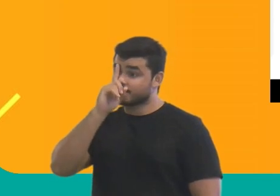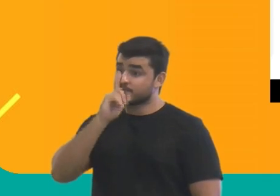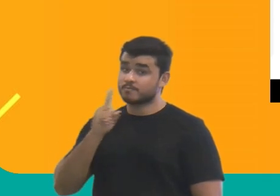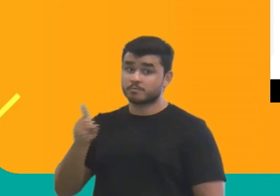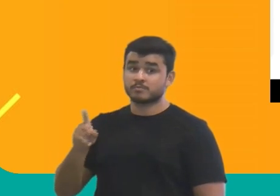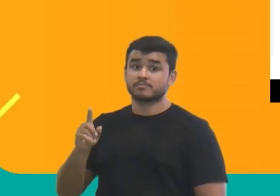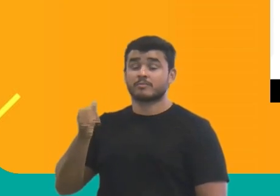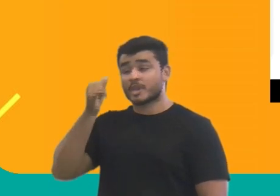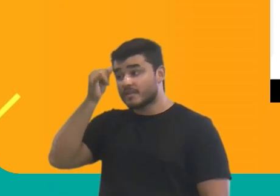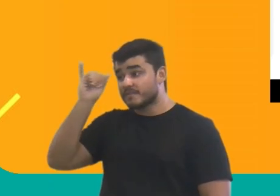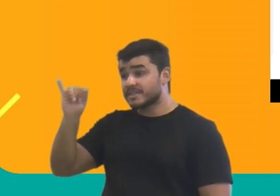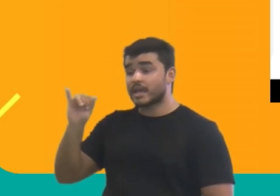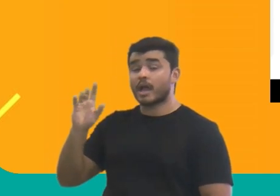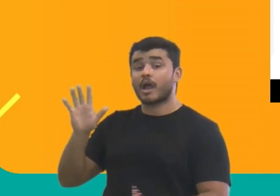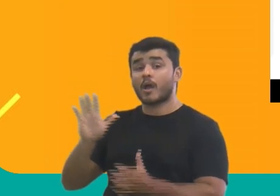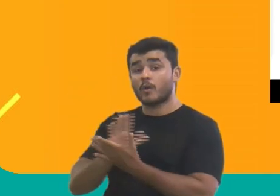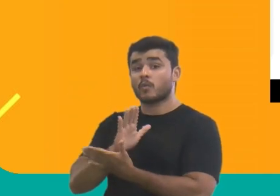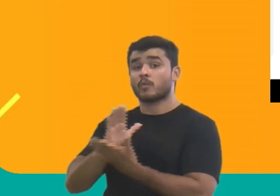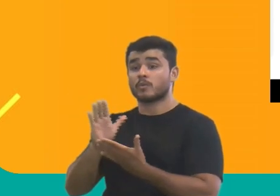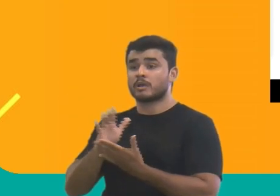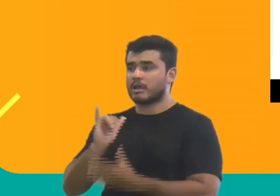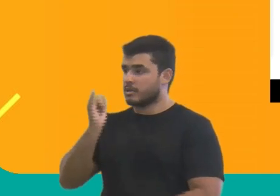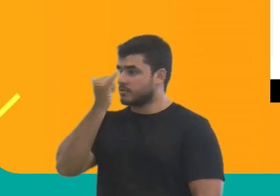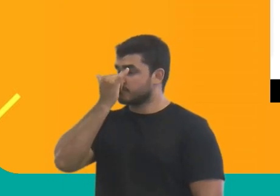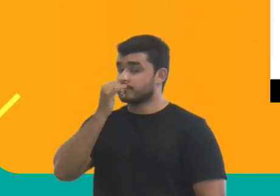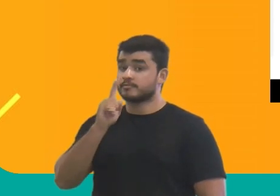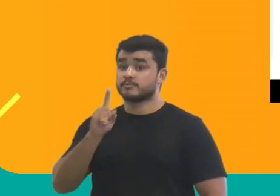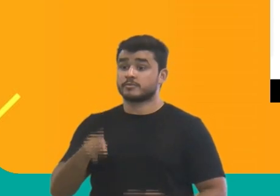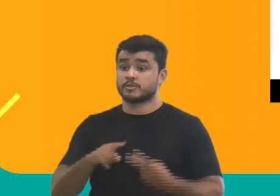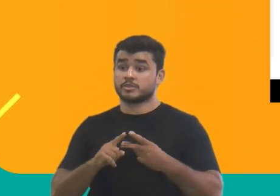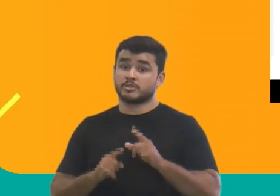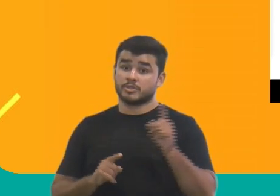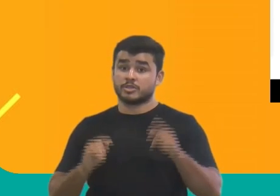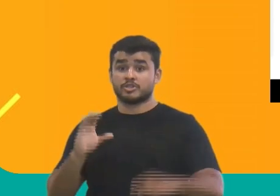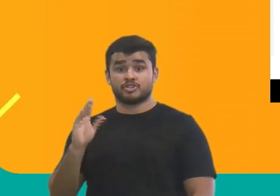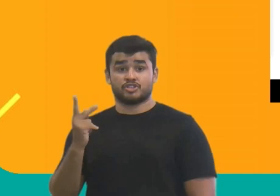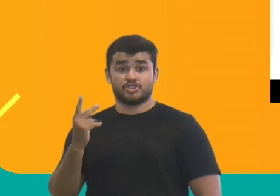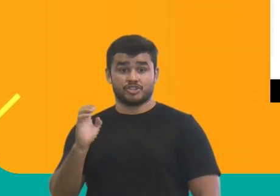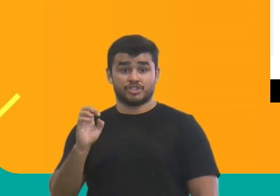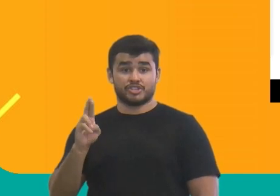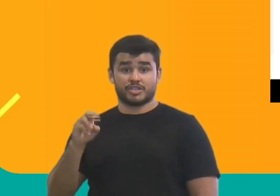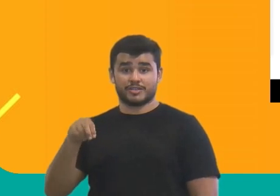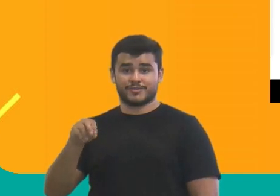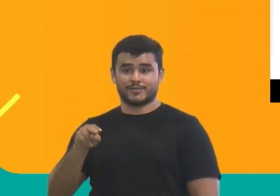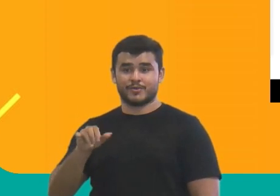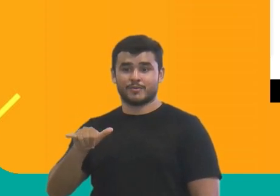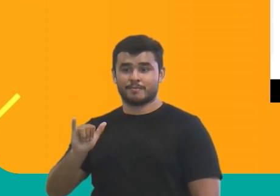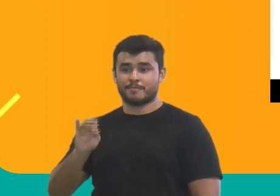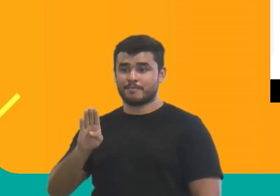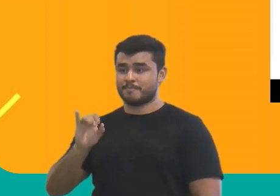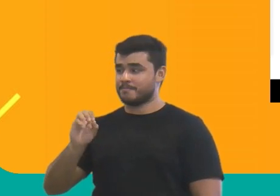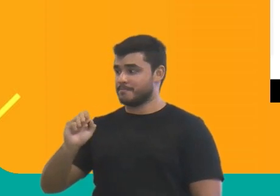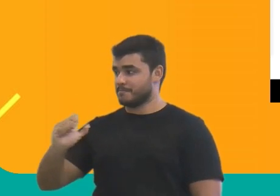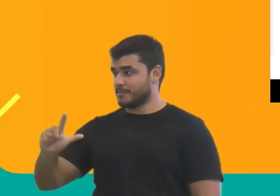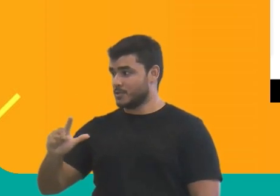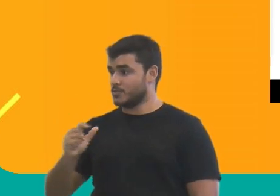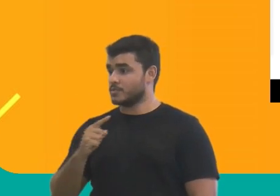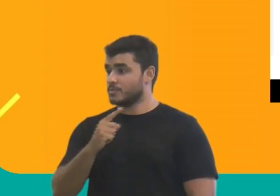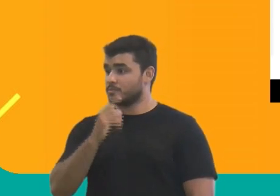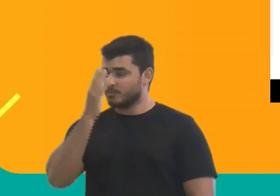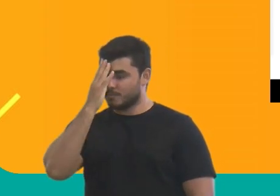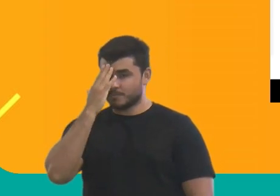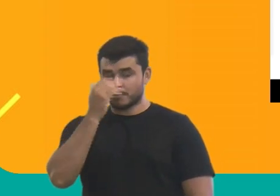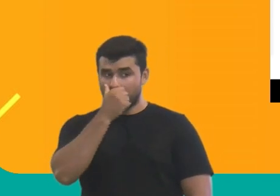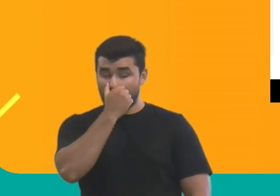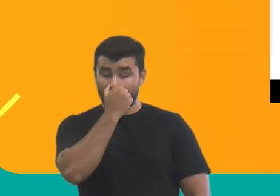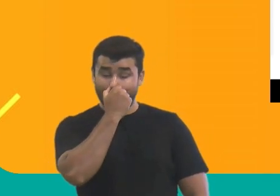ter sido evitadas, como também Chernobyl, que foi com estrôncio, tá? Então, o estrôncio ele pode voltar